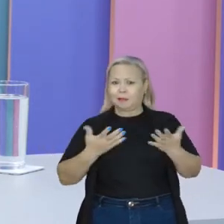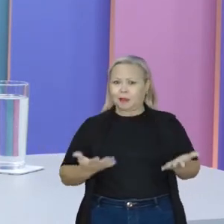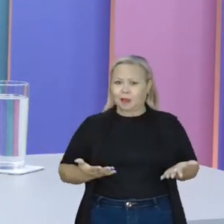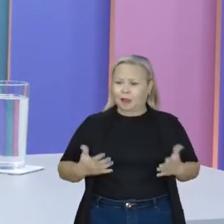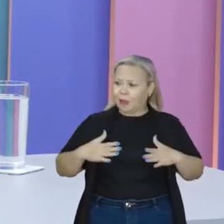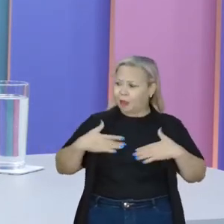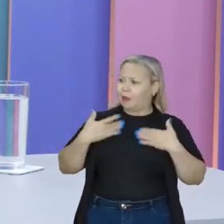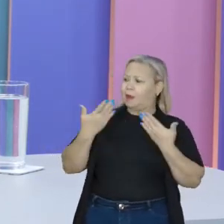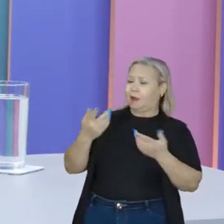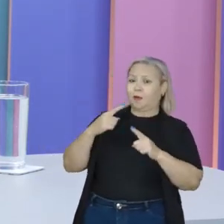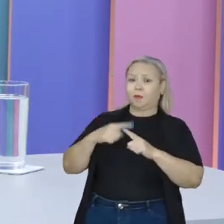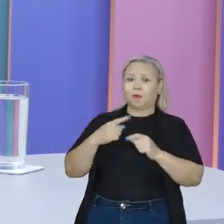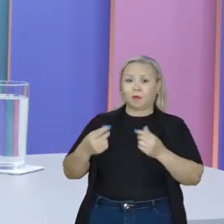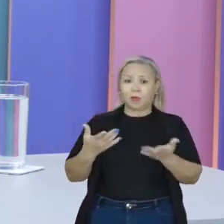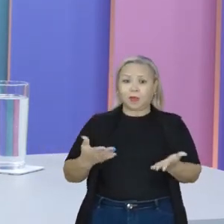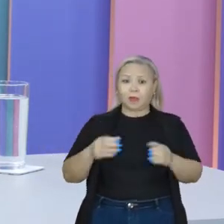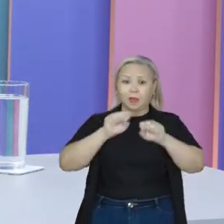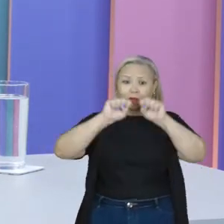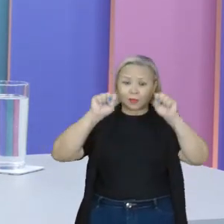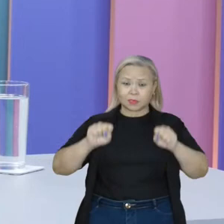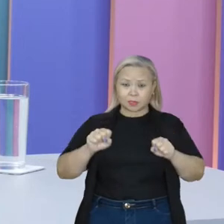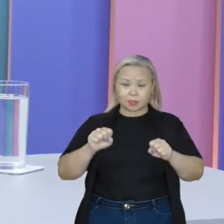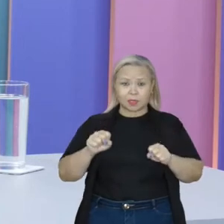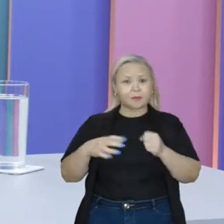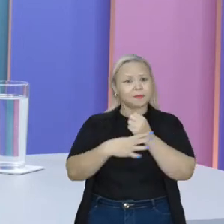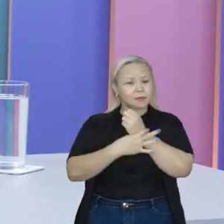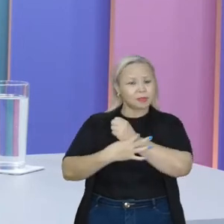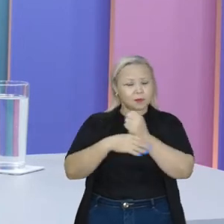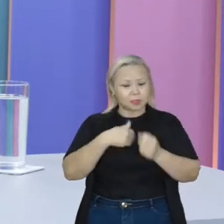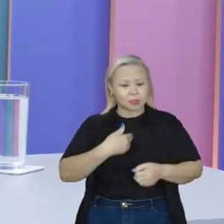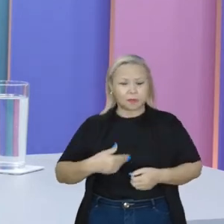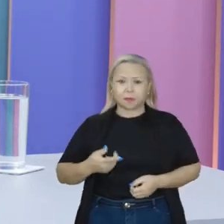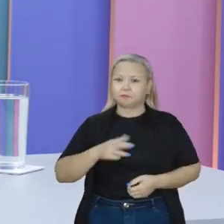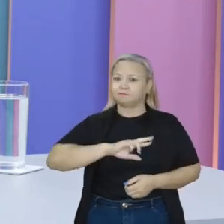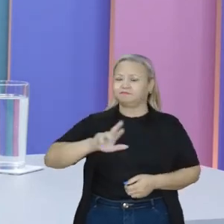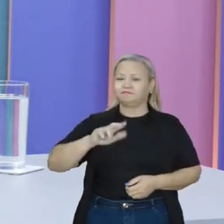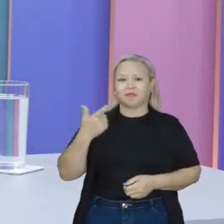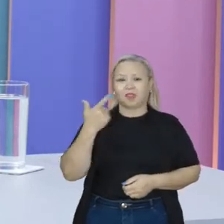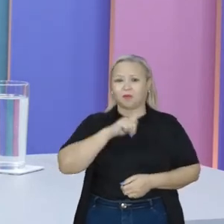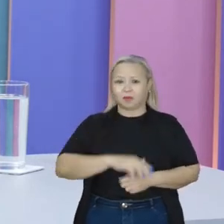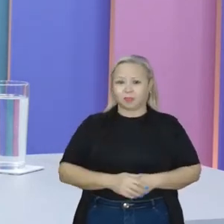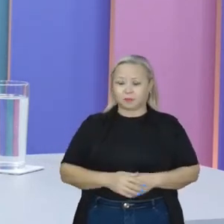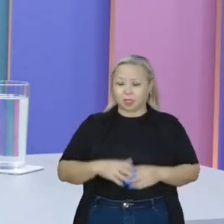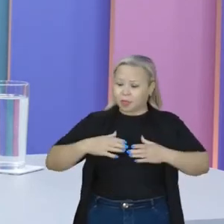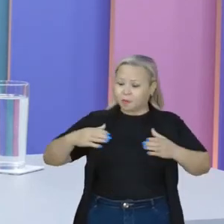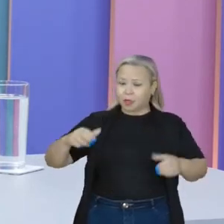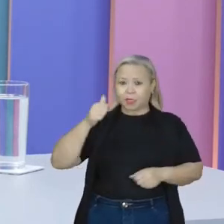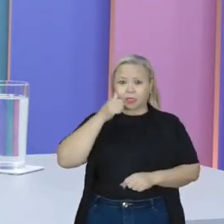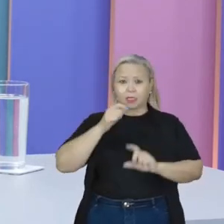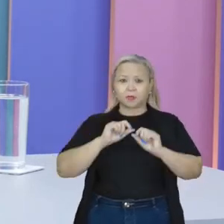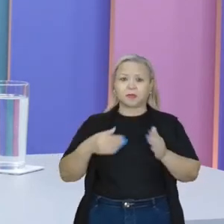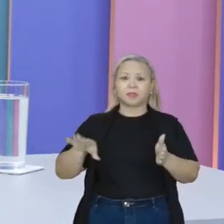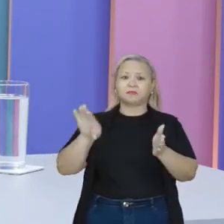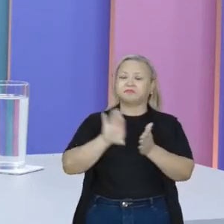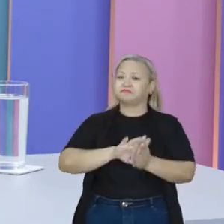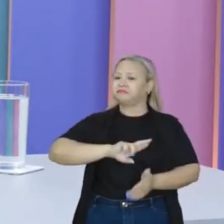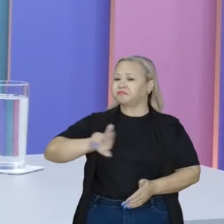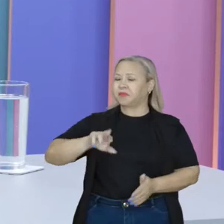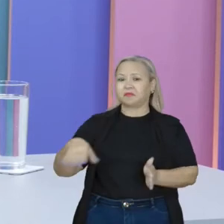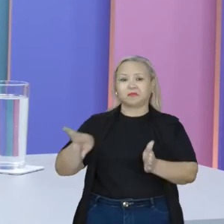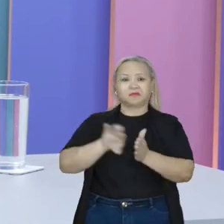o sistema de segurança pública não tem dado conta disso, né? A maioria das mulheres não chegam até a delegacia de polícia